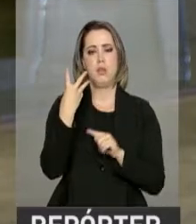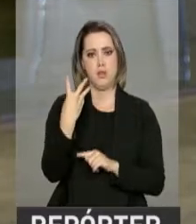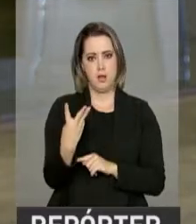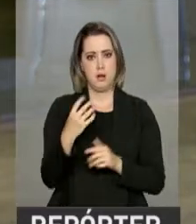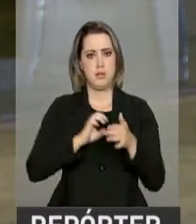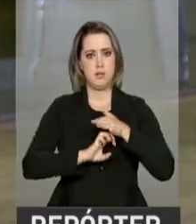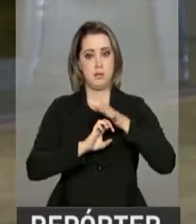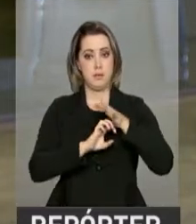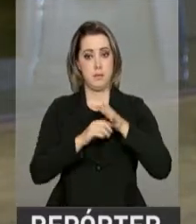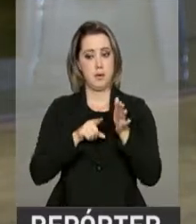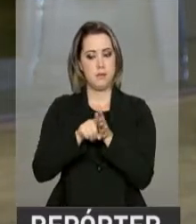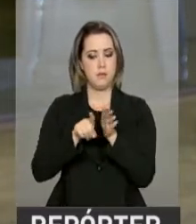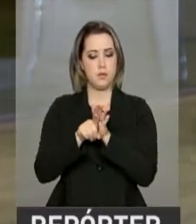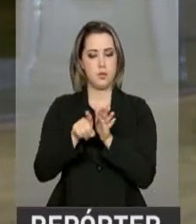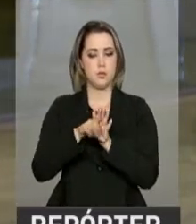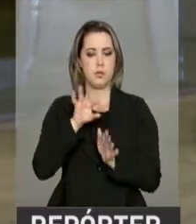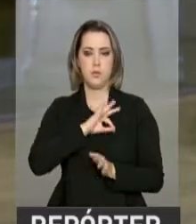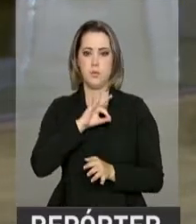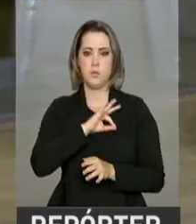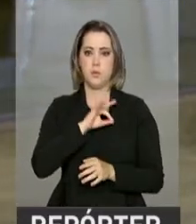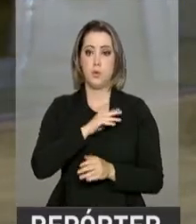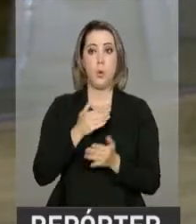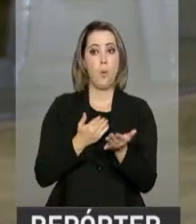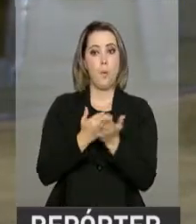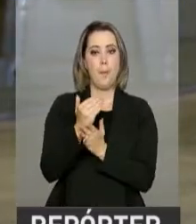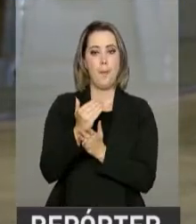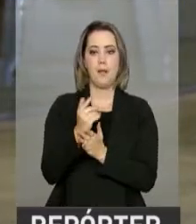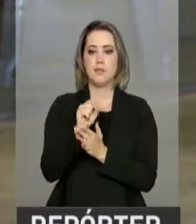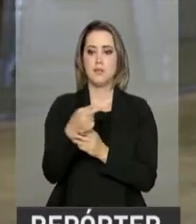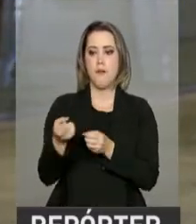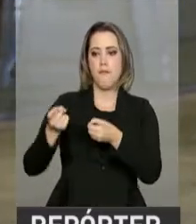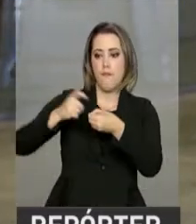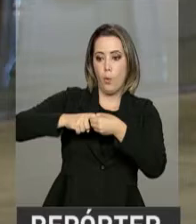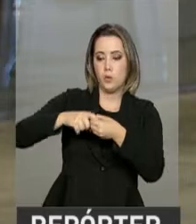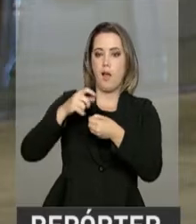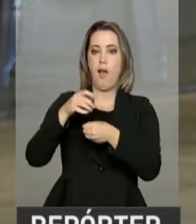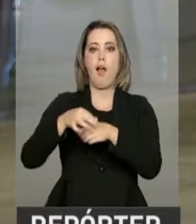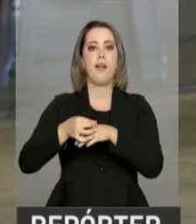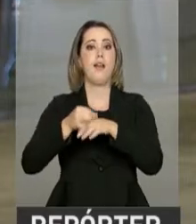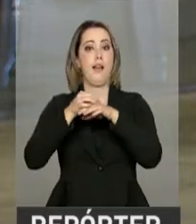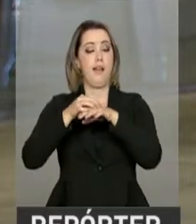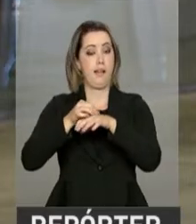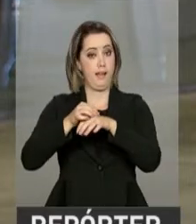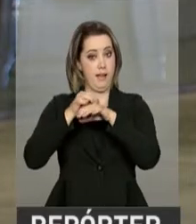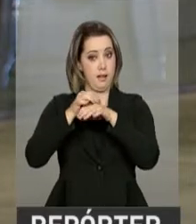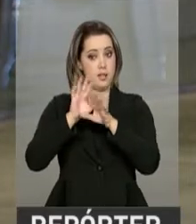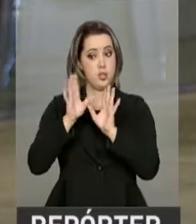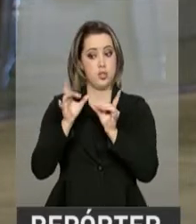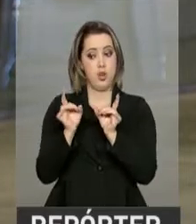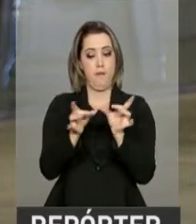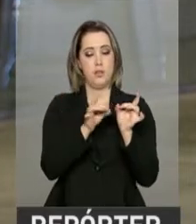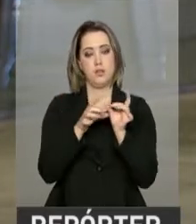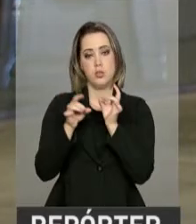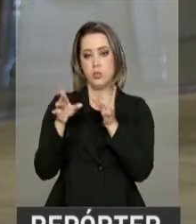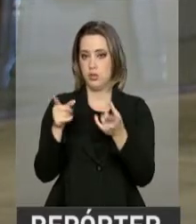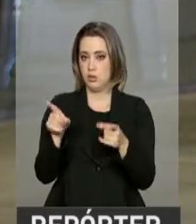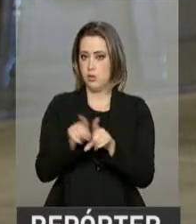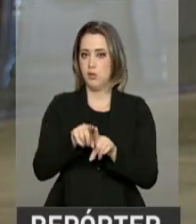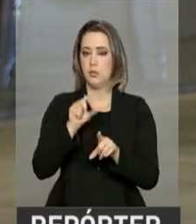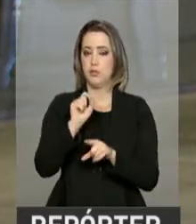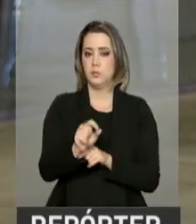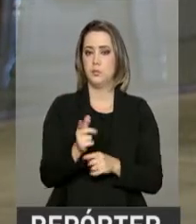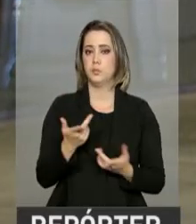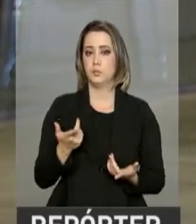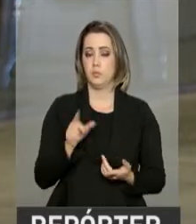inicie até cinco dias o recall de carnes provenientes dos estabelecimentos citados na operação carne é